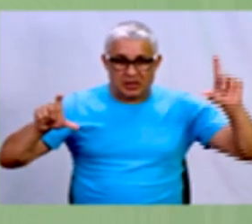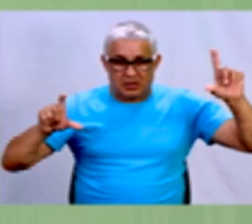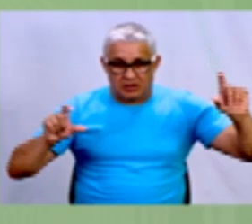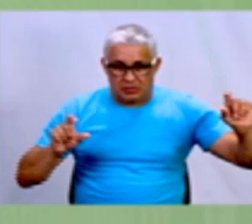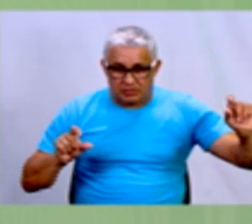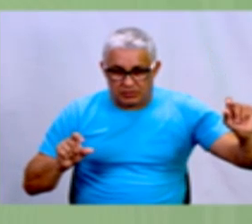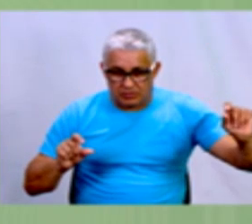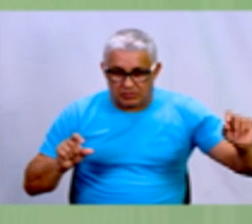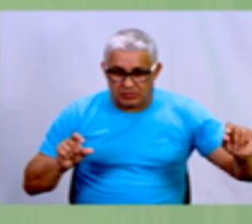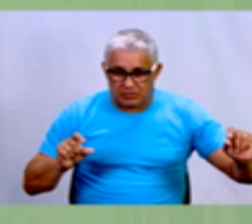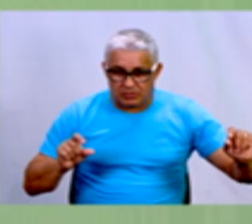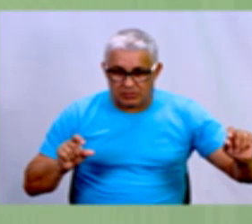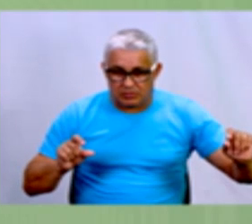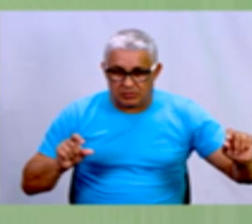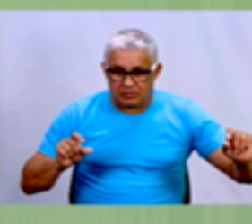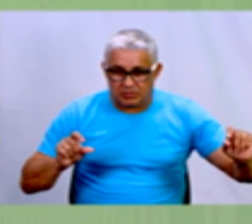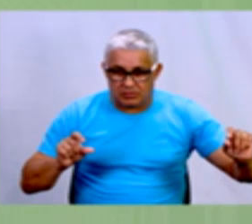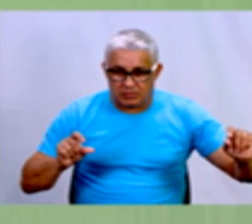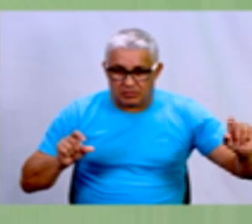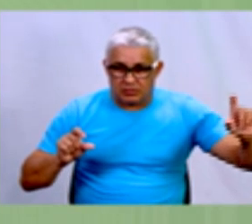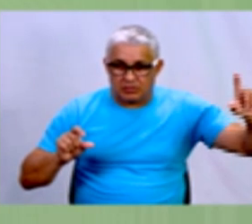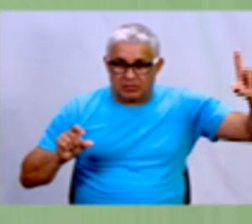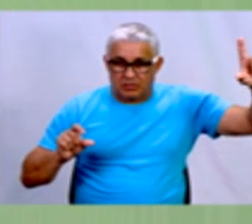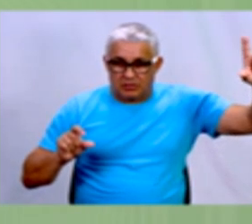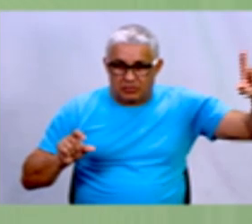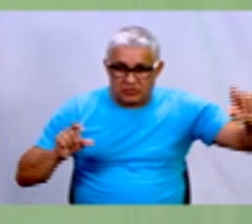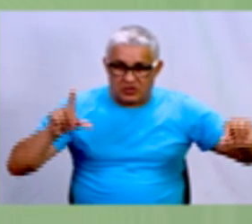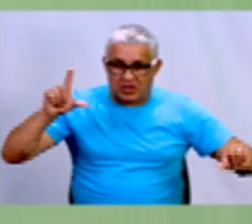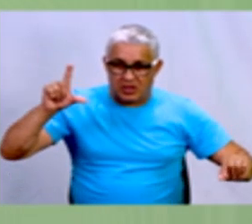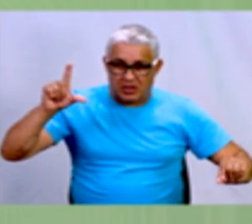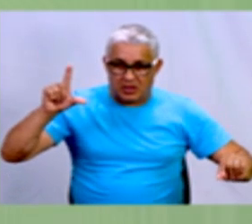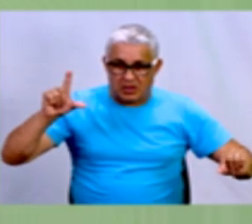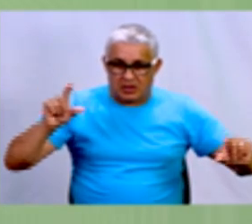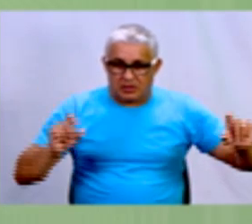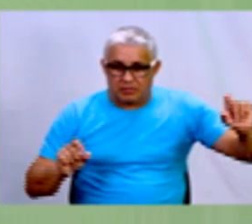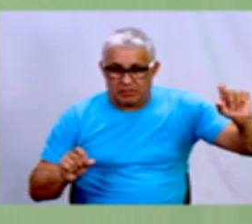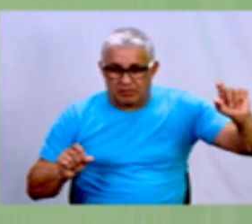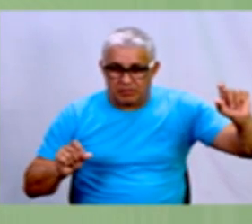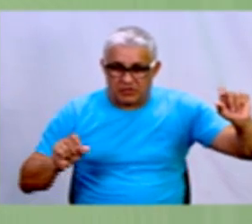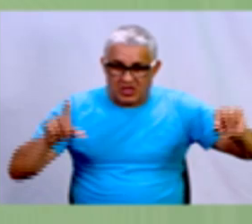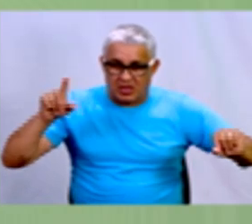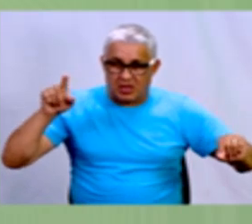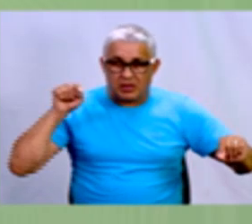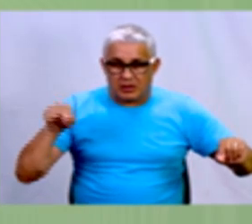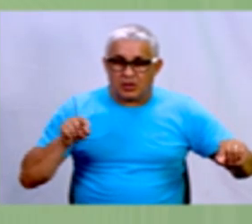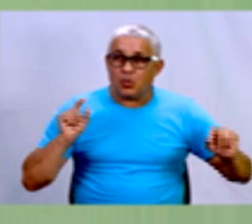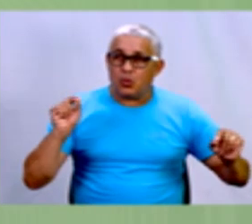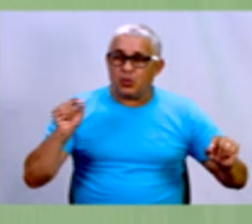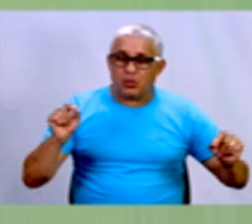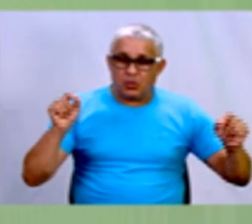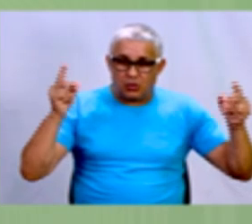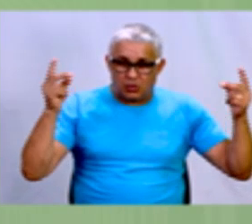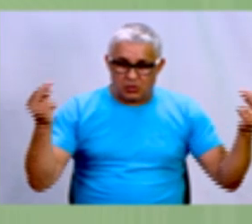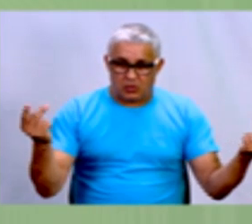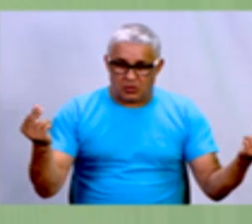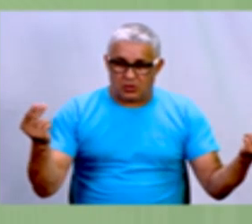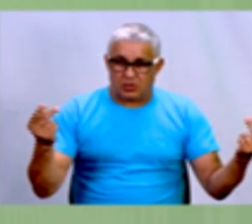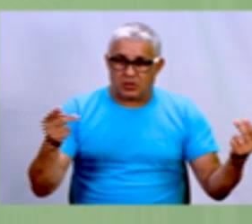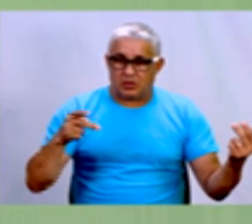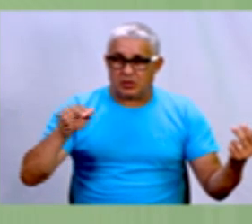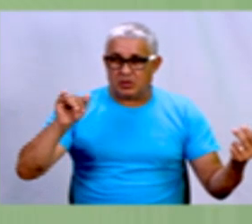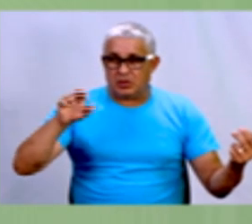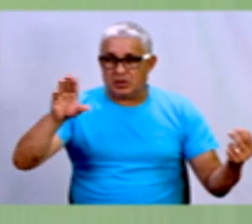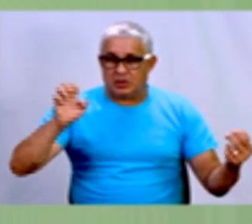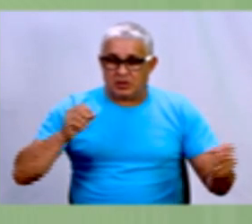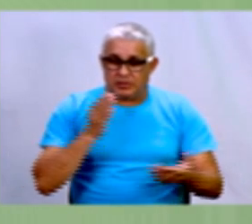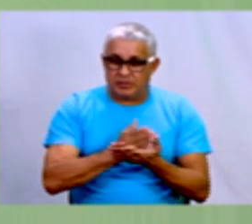da minha dívida. E eu estou pagando menos juros. O que mantém igual na tabela Price? O valor da